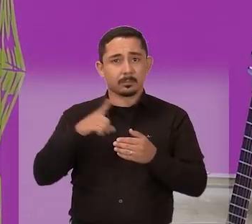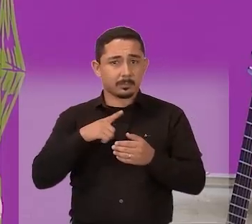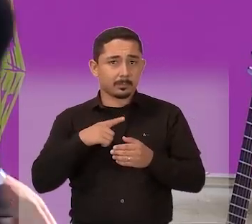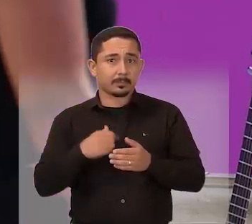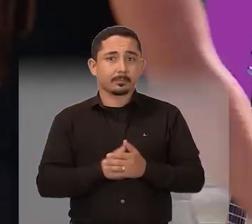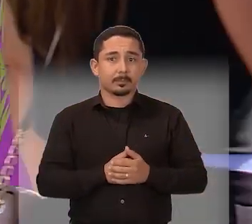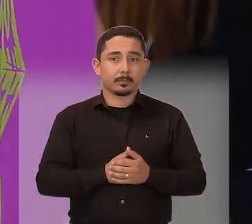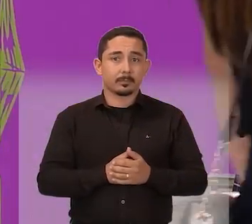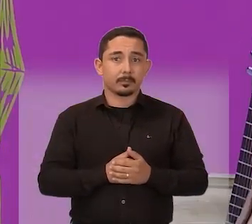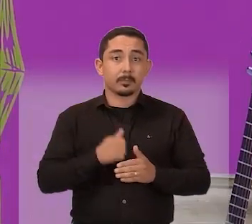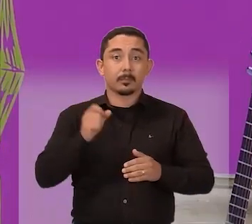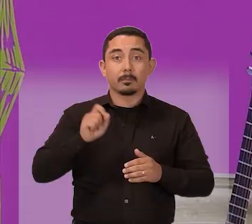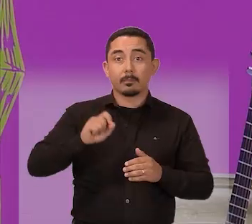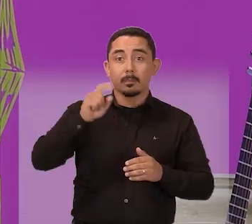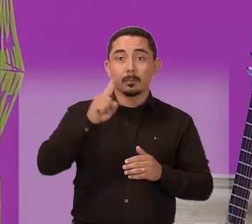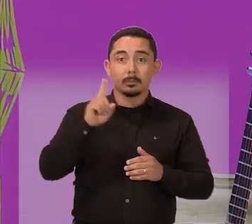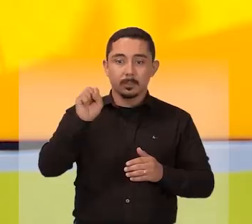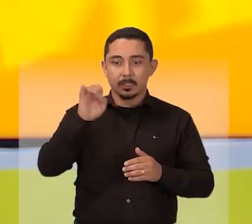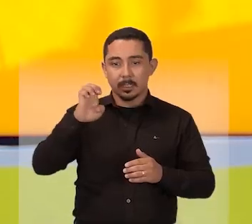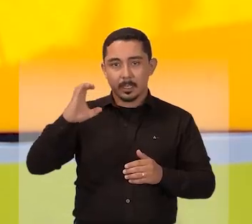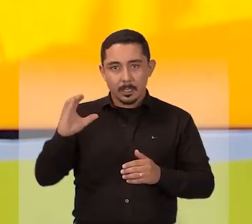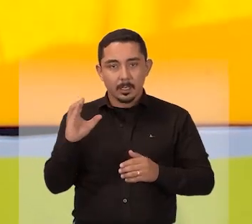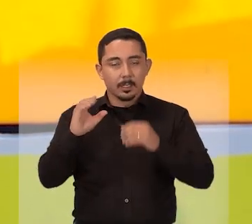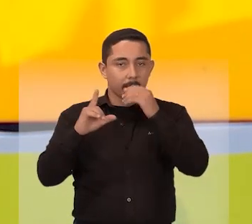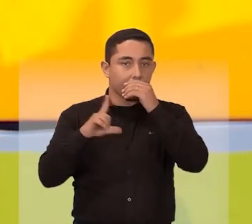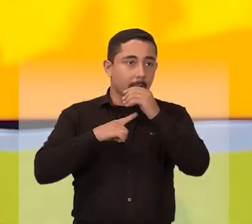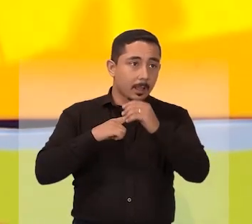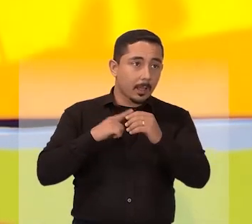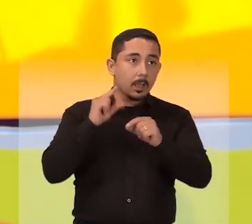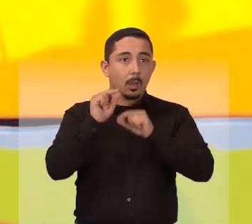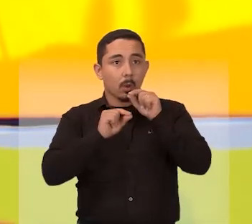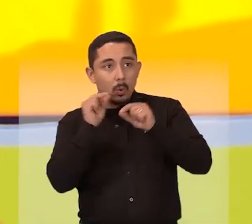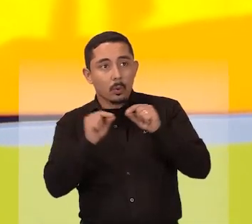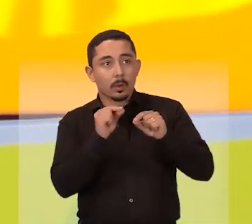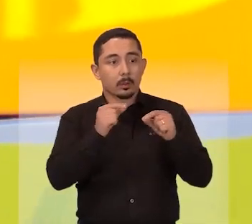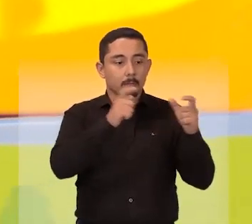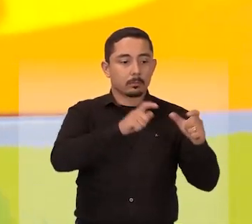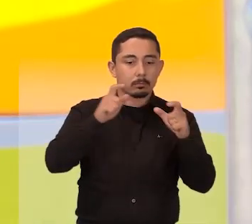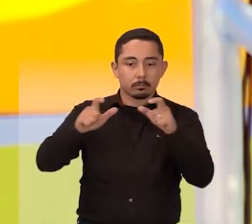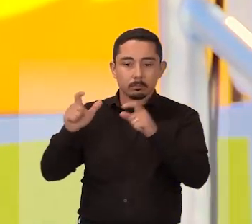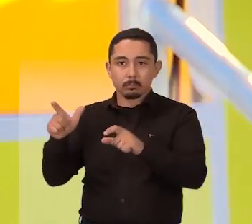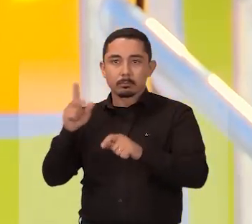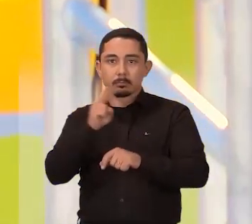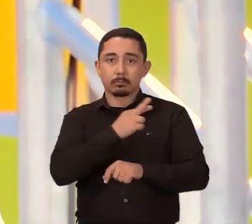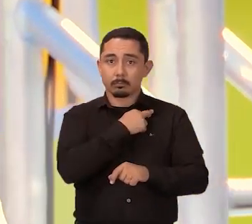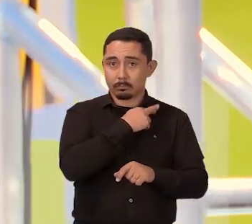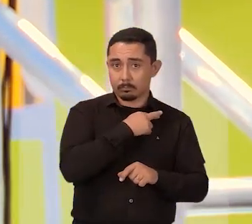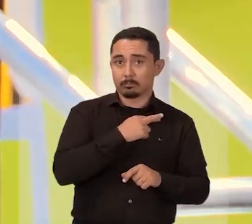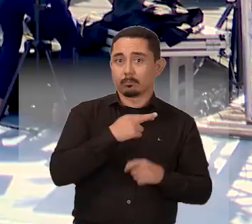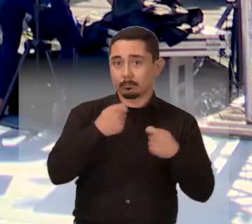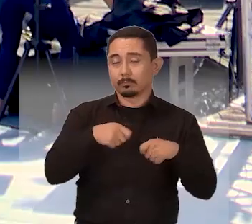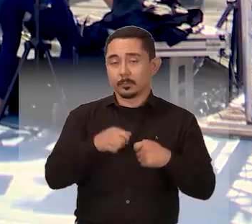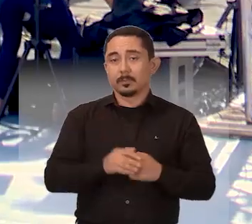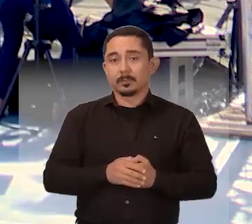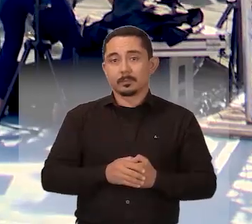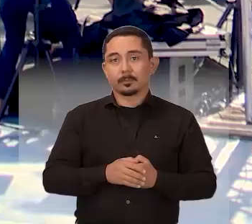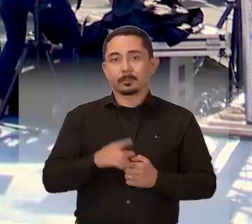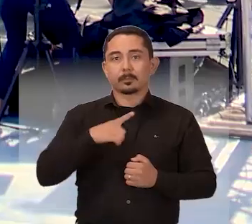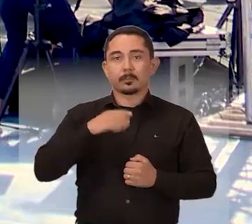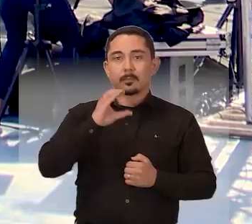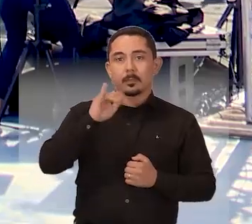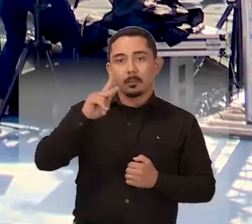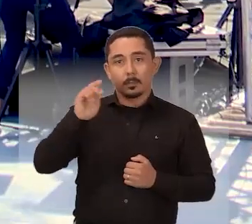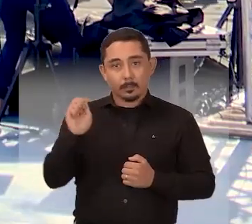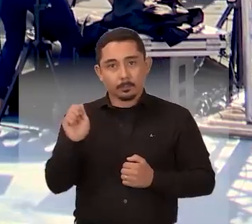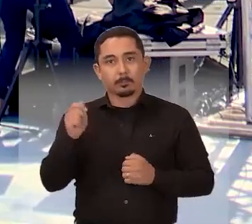terceirizados. Então, a maior parte delas, como o SESC, mantém supervisores nos locais de trabalho. Nós envolvemos também